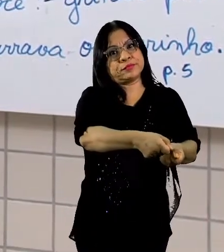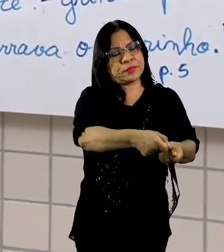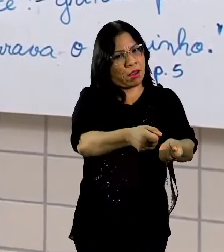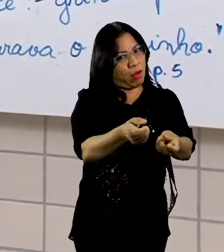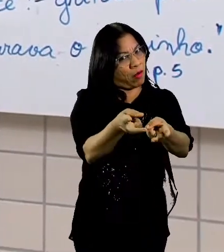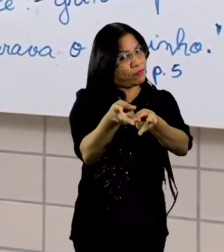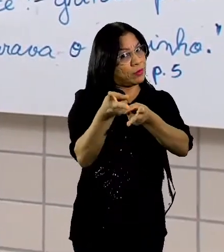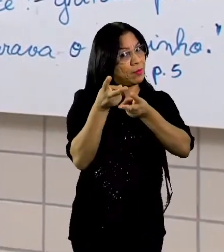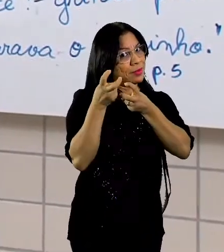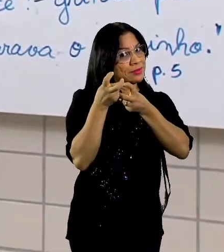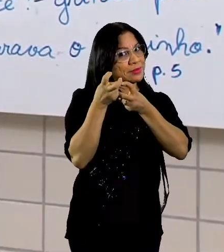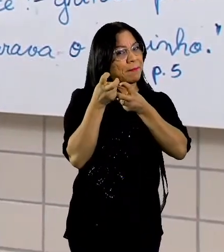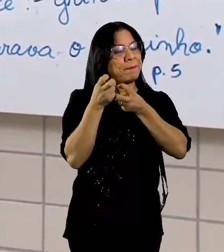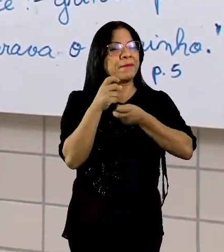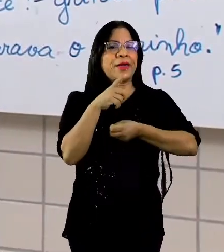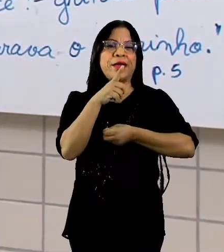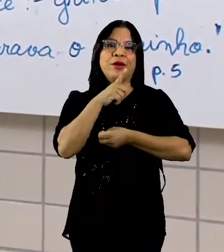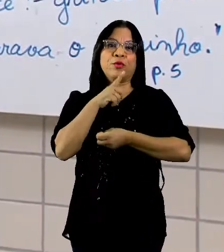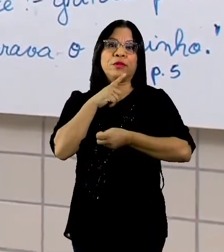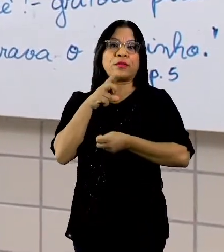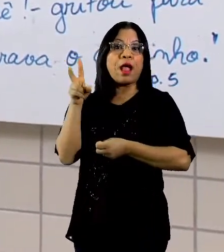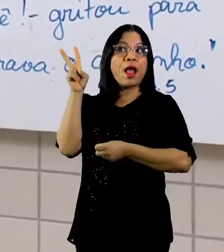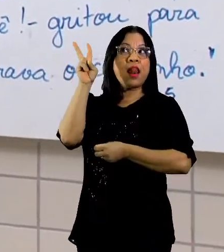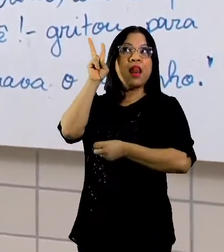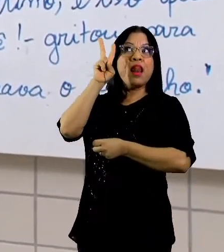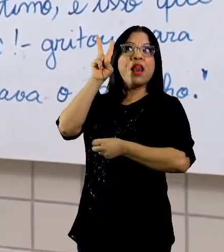que aqui tem lembro-me, ó.